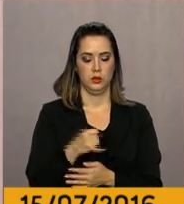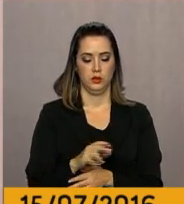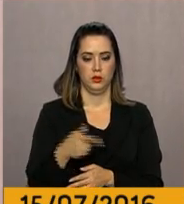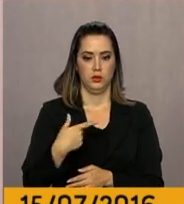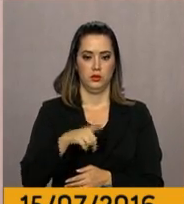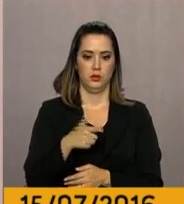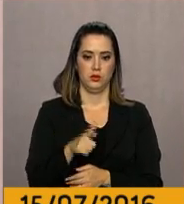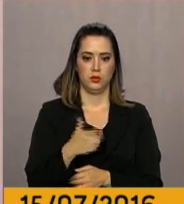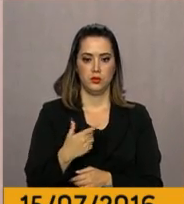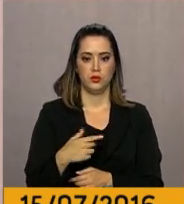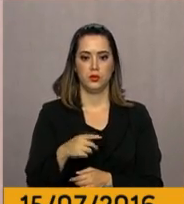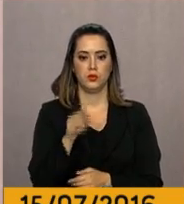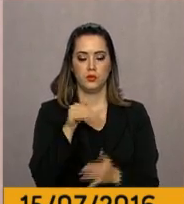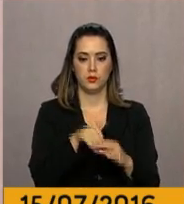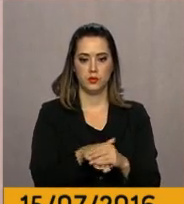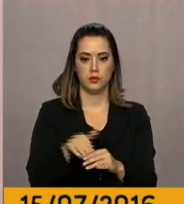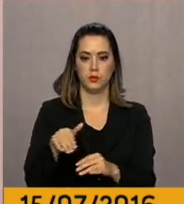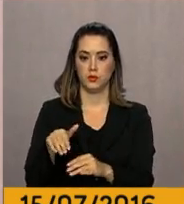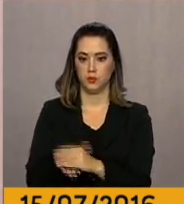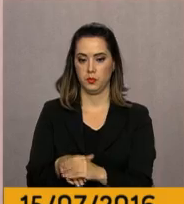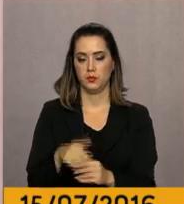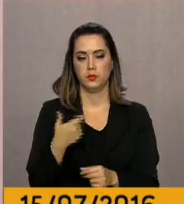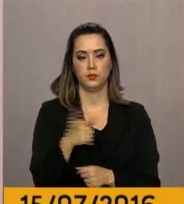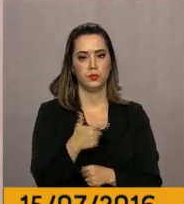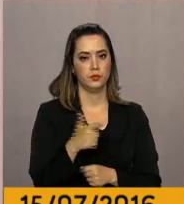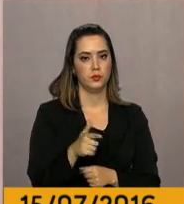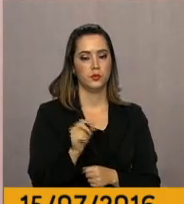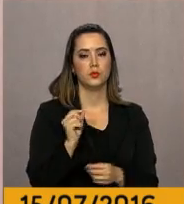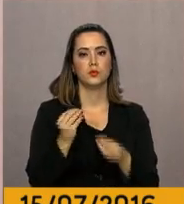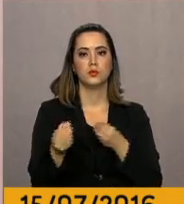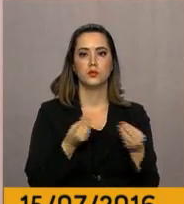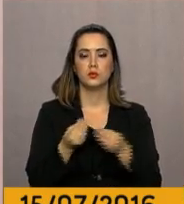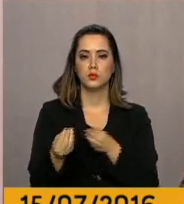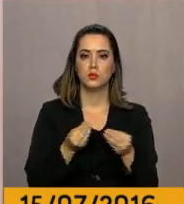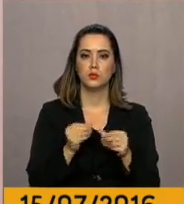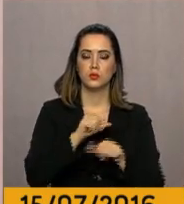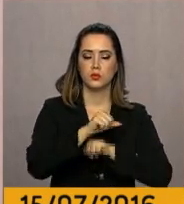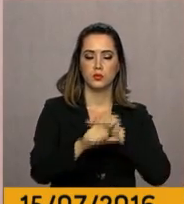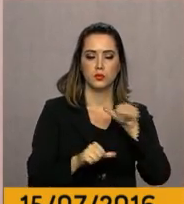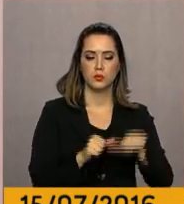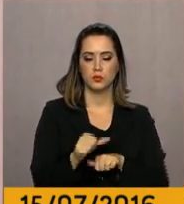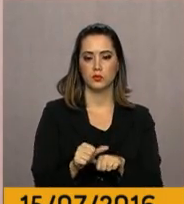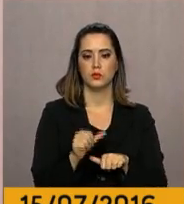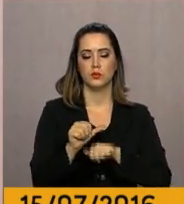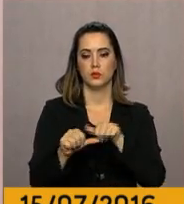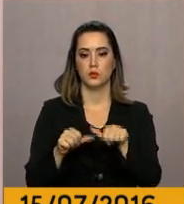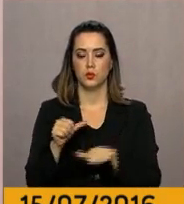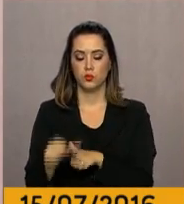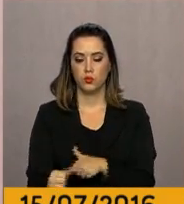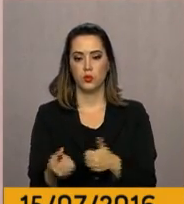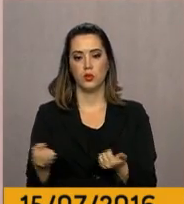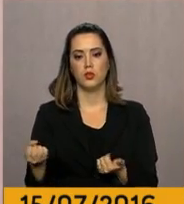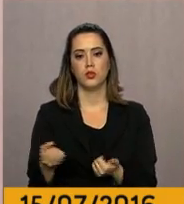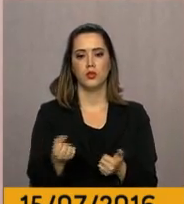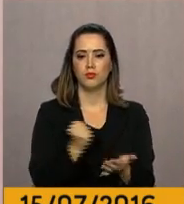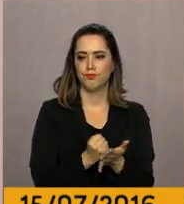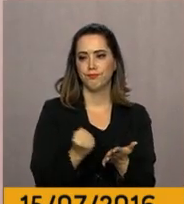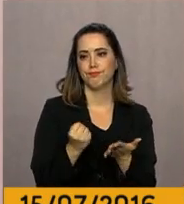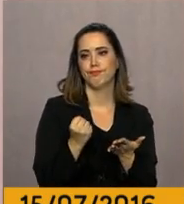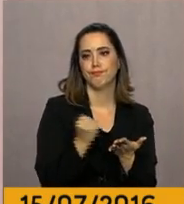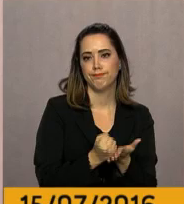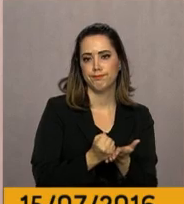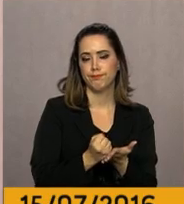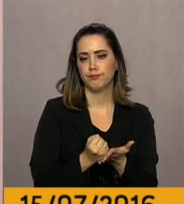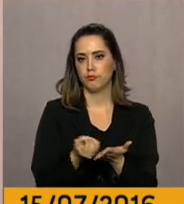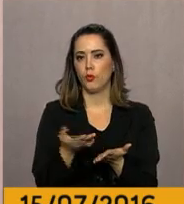não tivéssemos a votação por parte do Parlamento, nós não teríamos condições de renovar os contratos antigos e garantir